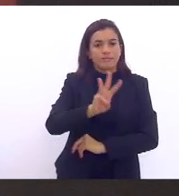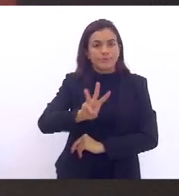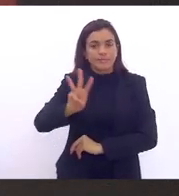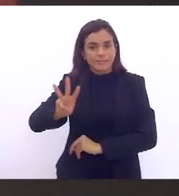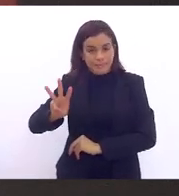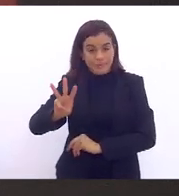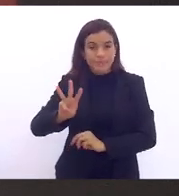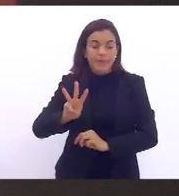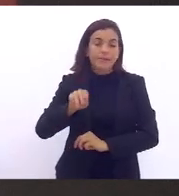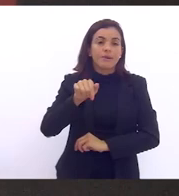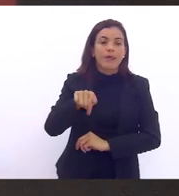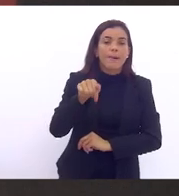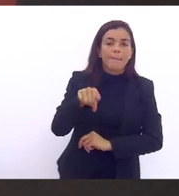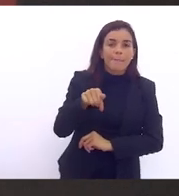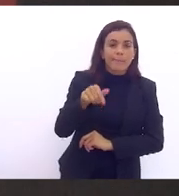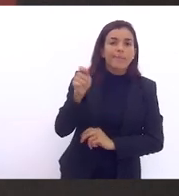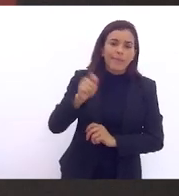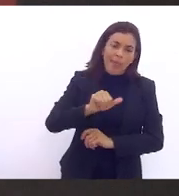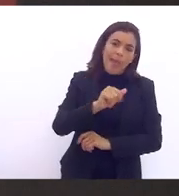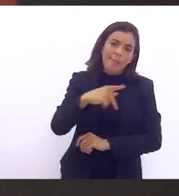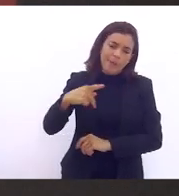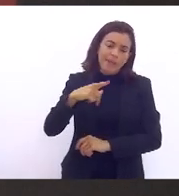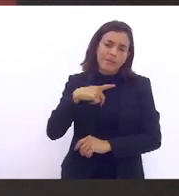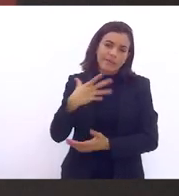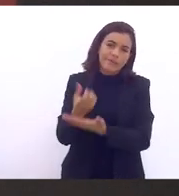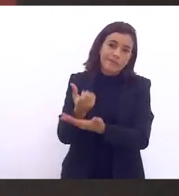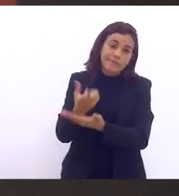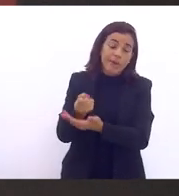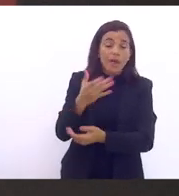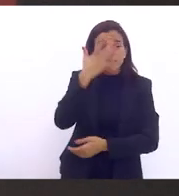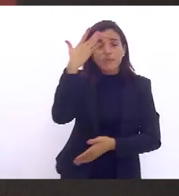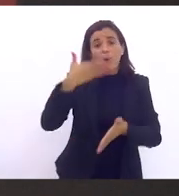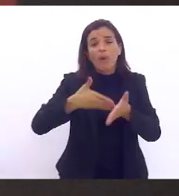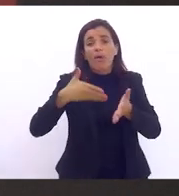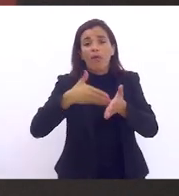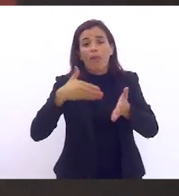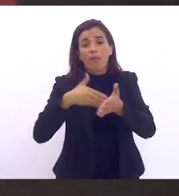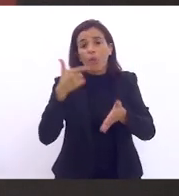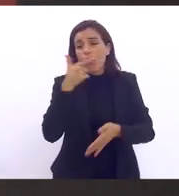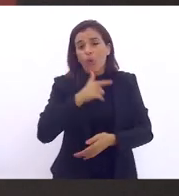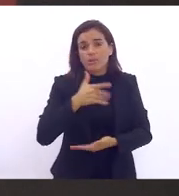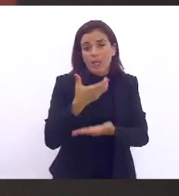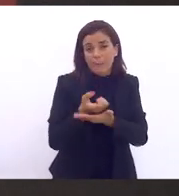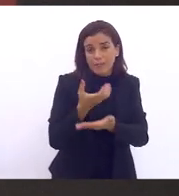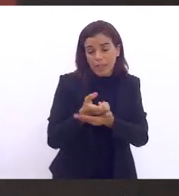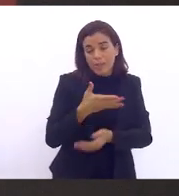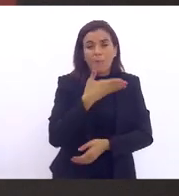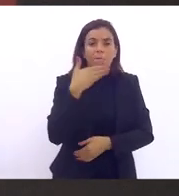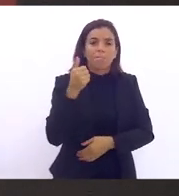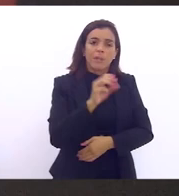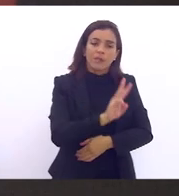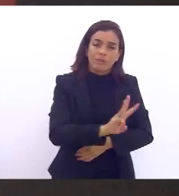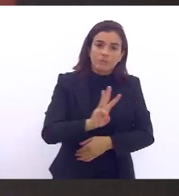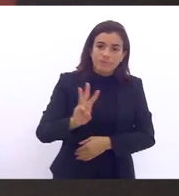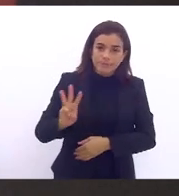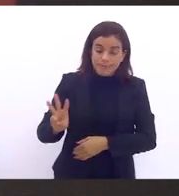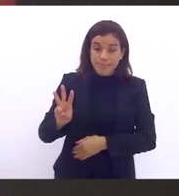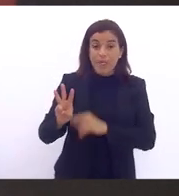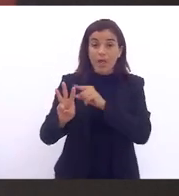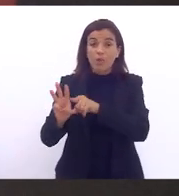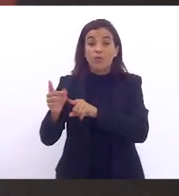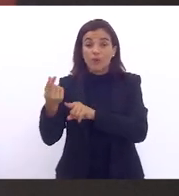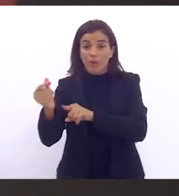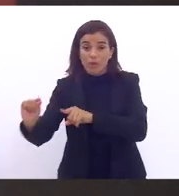baixar mas para facilitar a vida de quem talvez tivesse dificuldade de aplicativo nós temos um site também para pagar Então essas passagens sobem para esse nosso